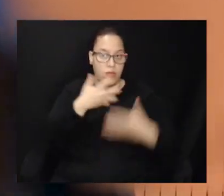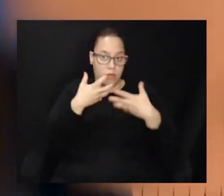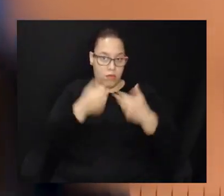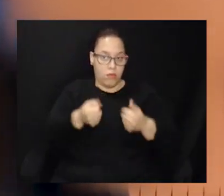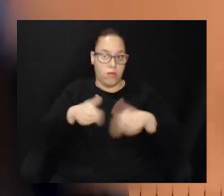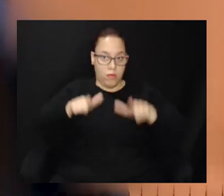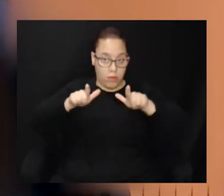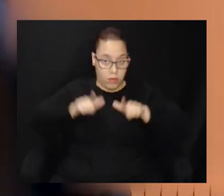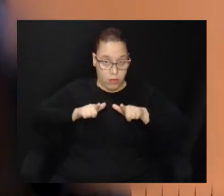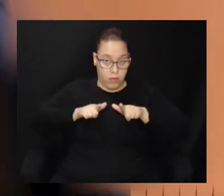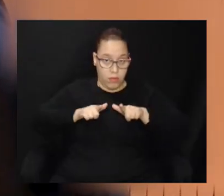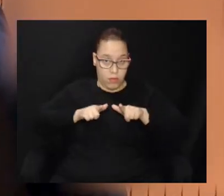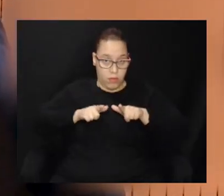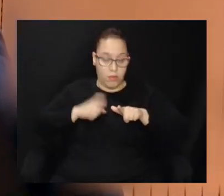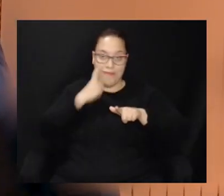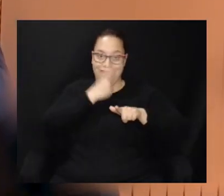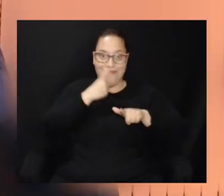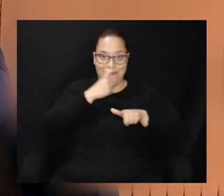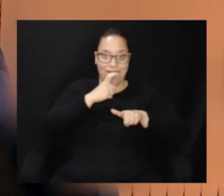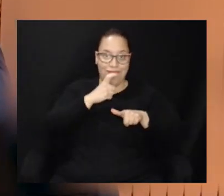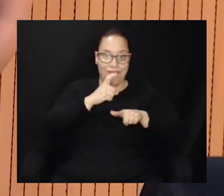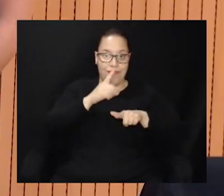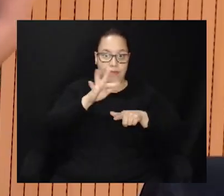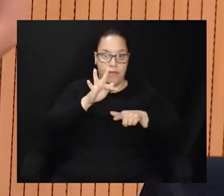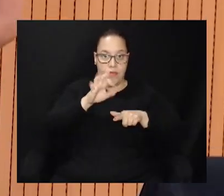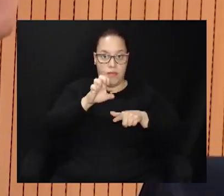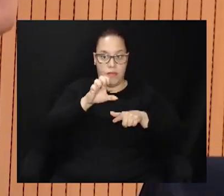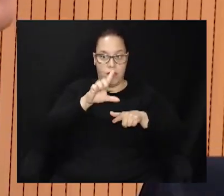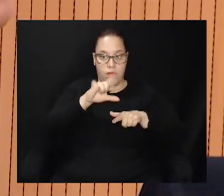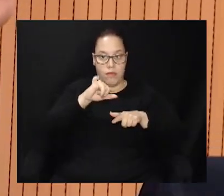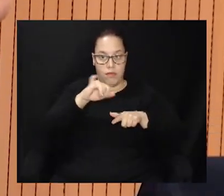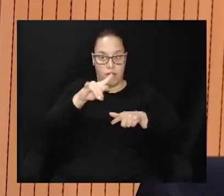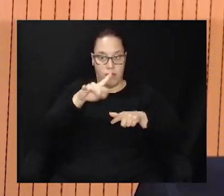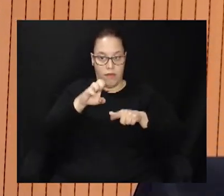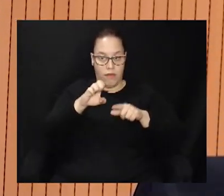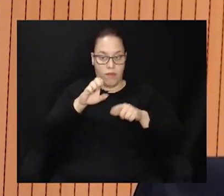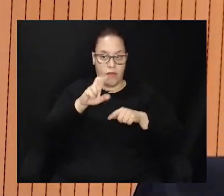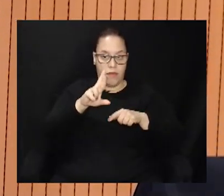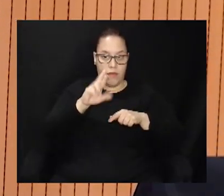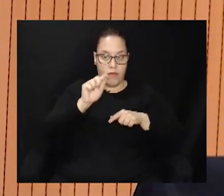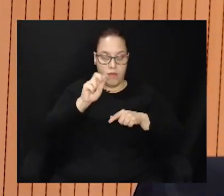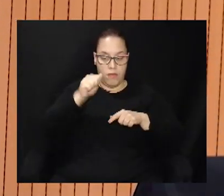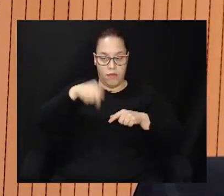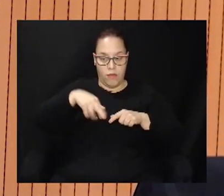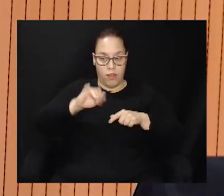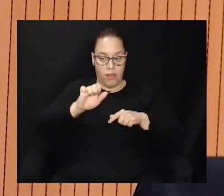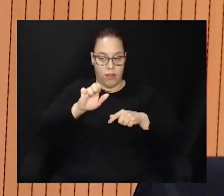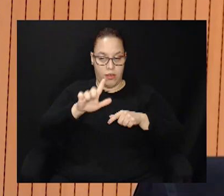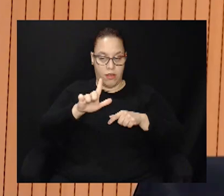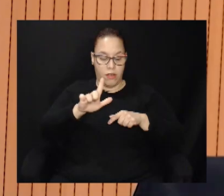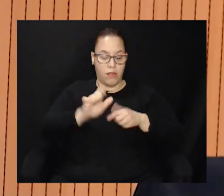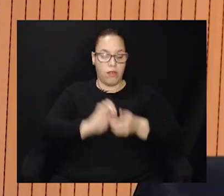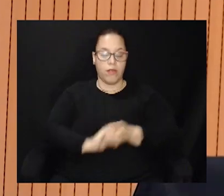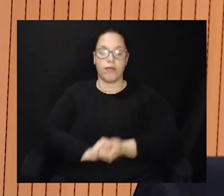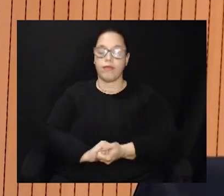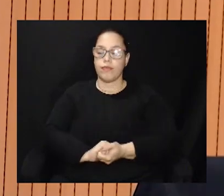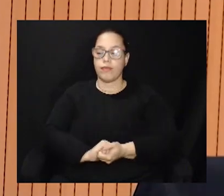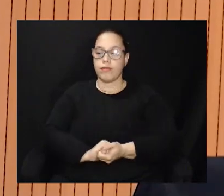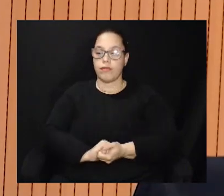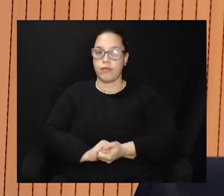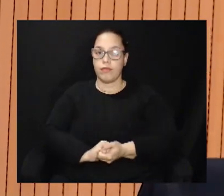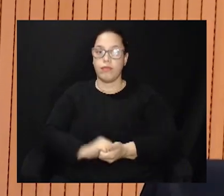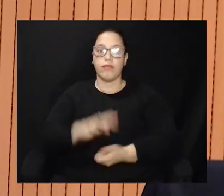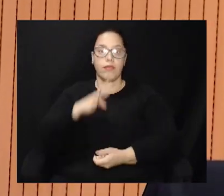os dentistas Felipe Melo de Almeida e Raquel Harumi e Ejima Sato Sakai, reconhecidos